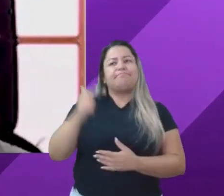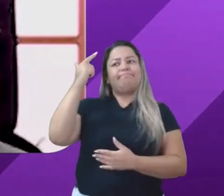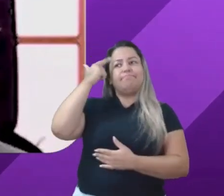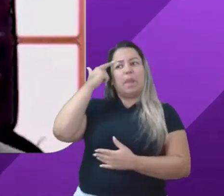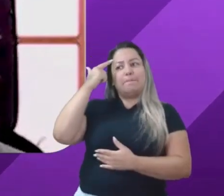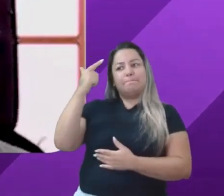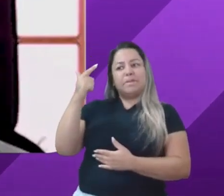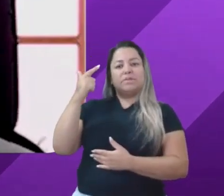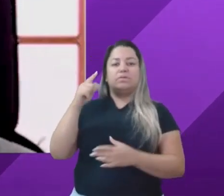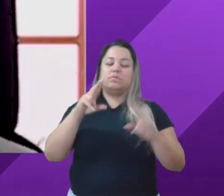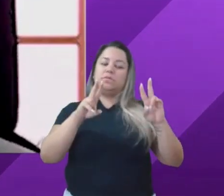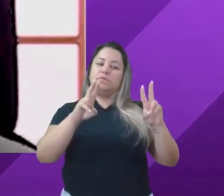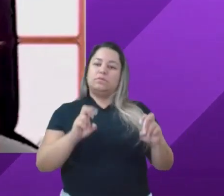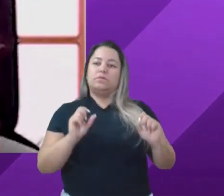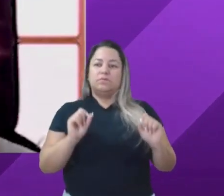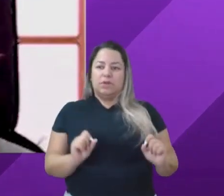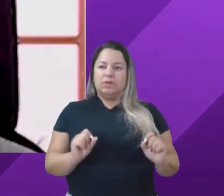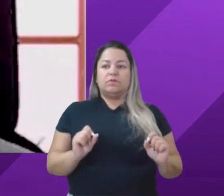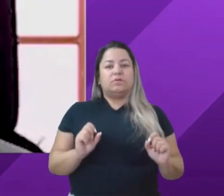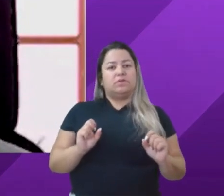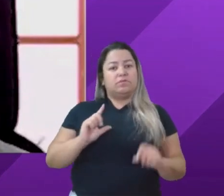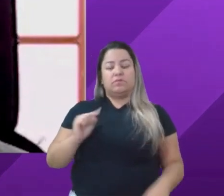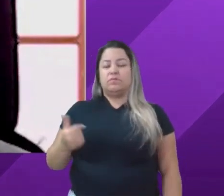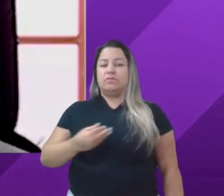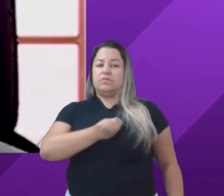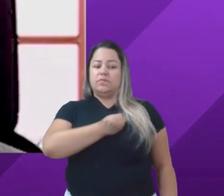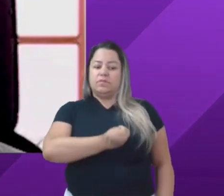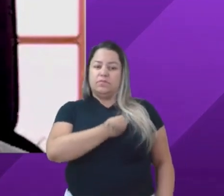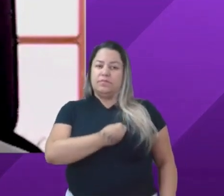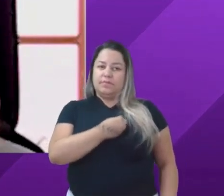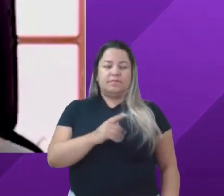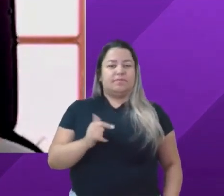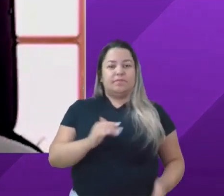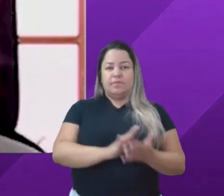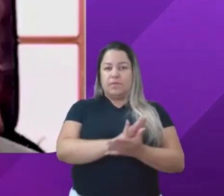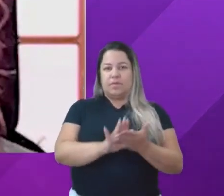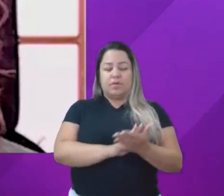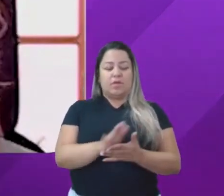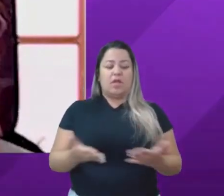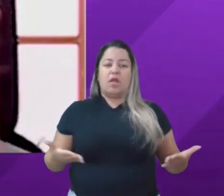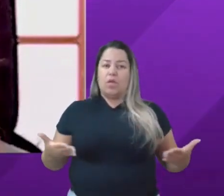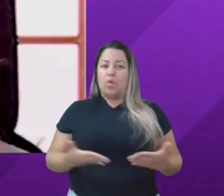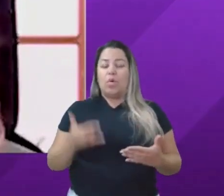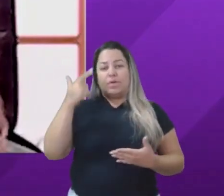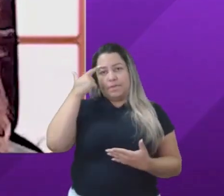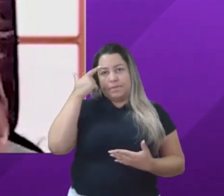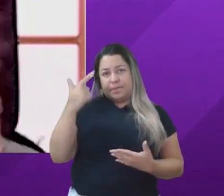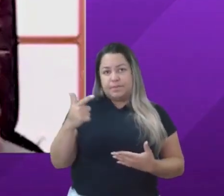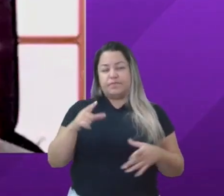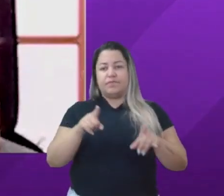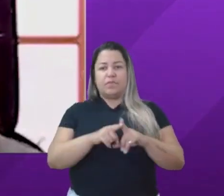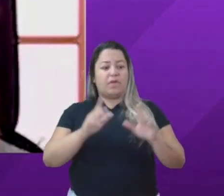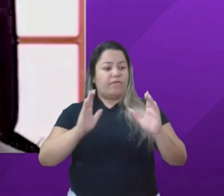Imagine uma terra esgotada, sem vida, onde nada cresce. Agora, imagine o oposto, uma